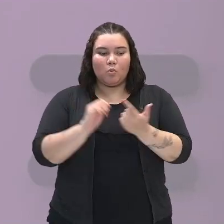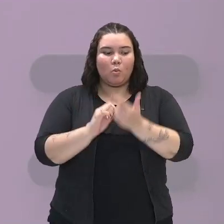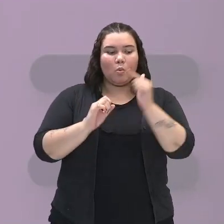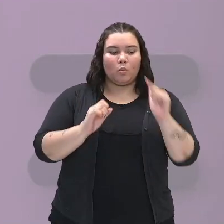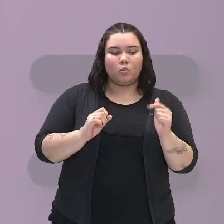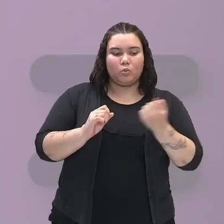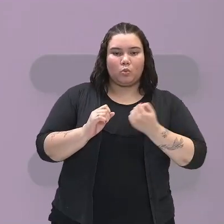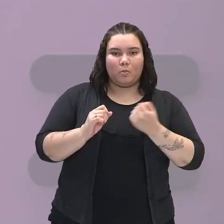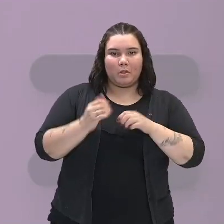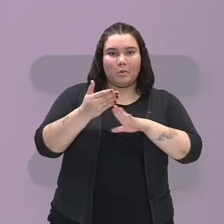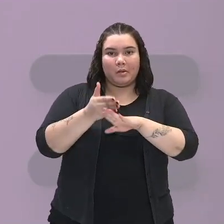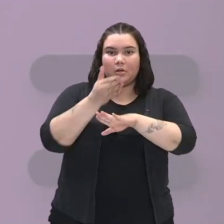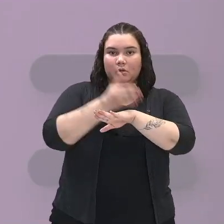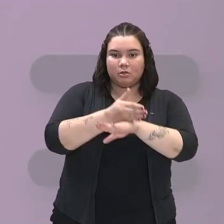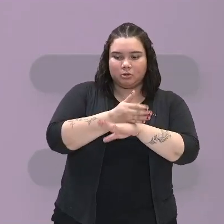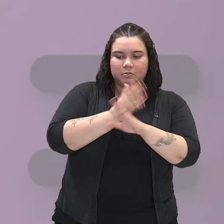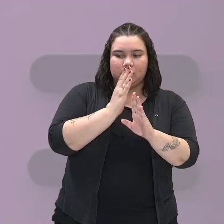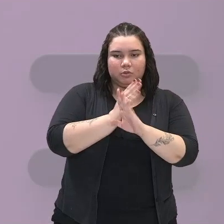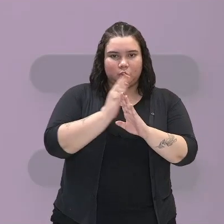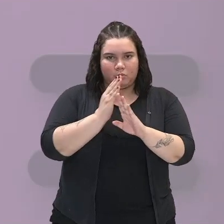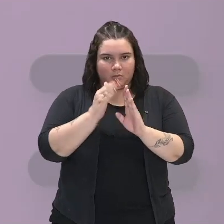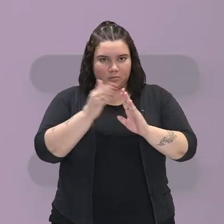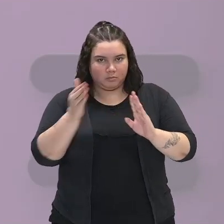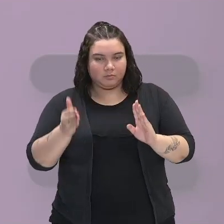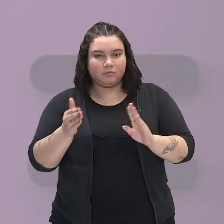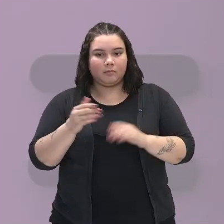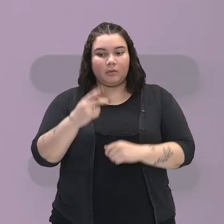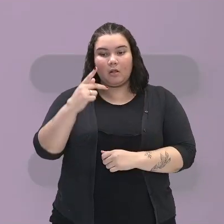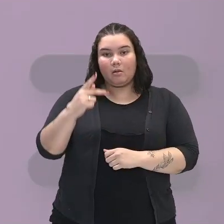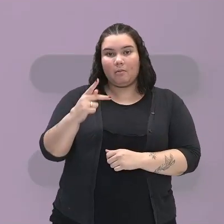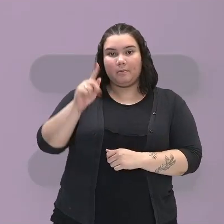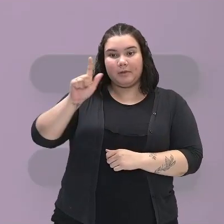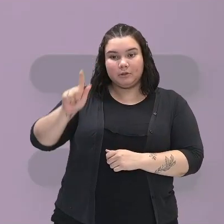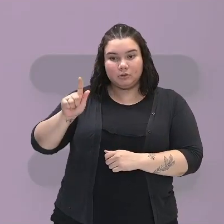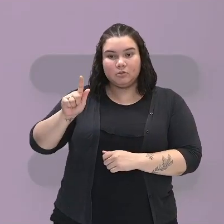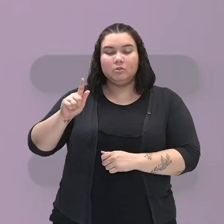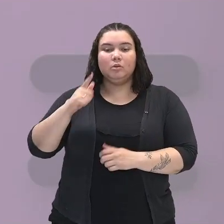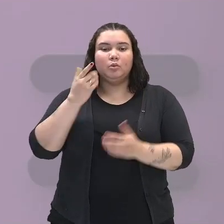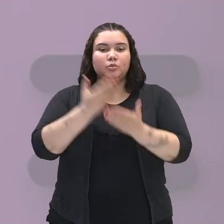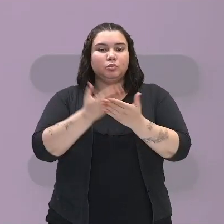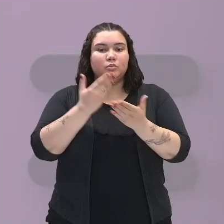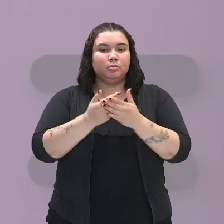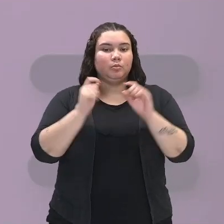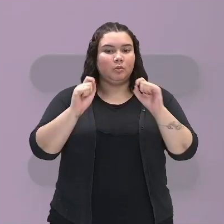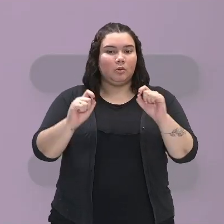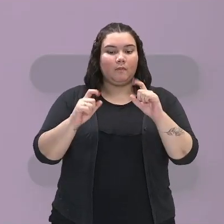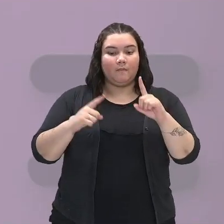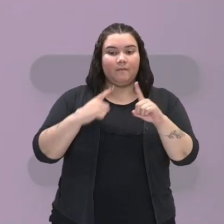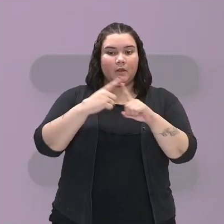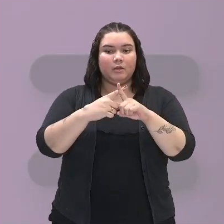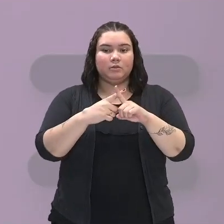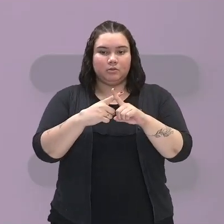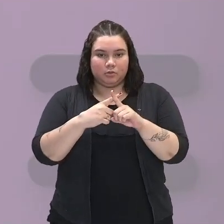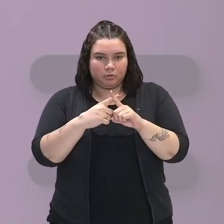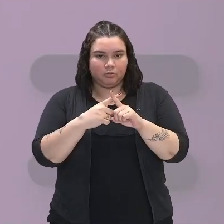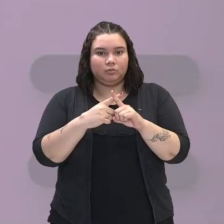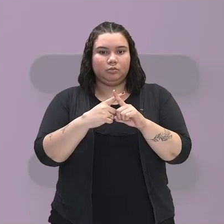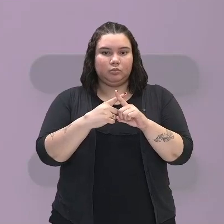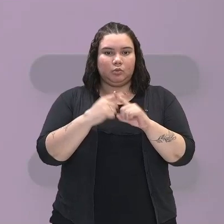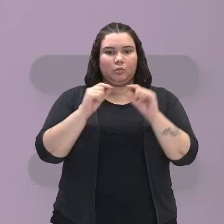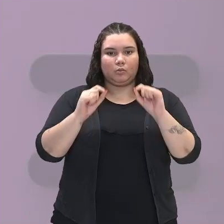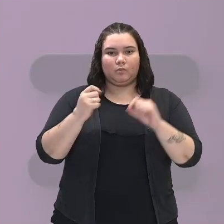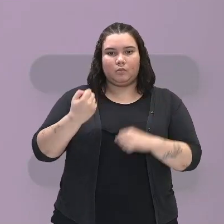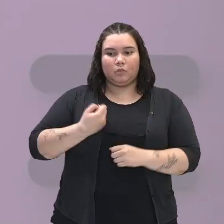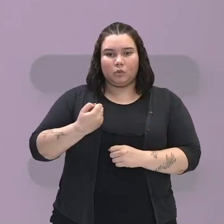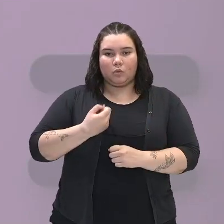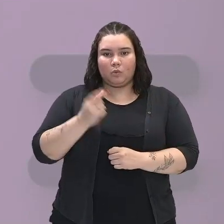obter o próximo termo, na progressão geométrica nós iremos fazer a multiplicação, tá, do